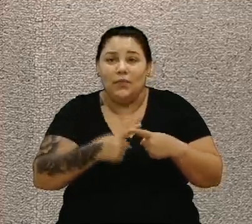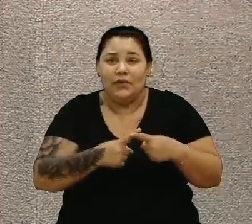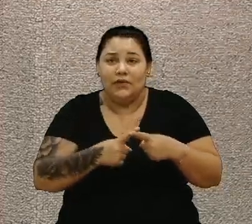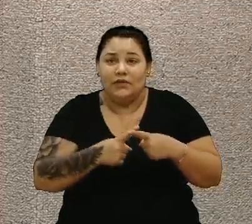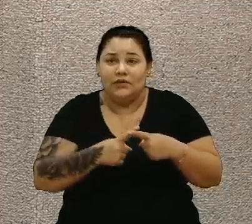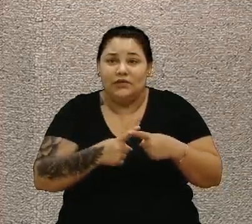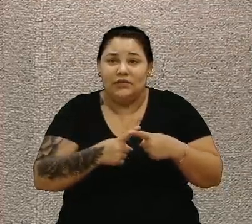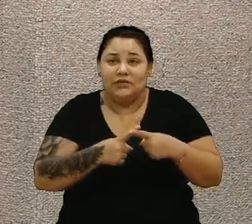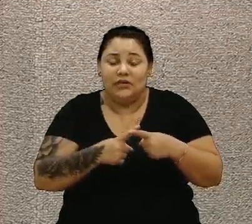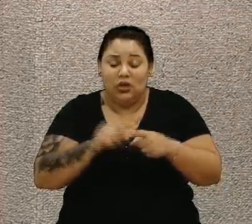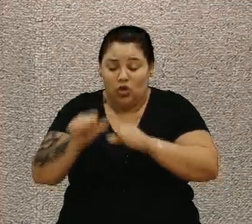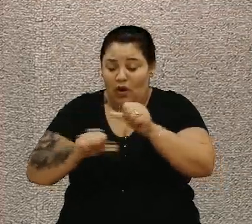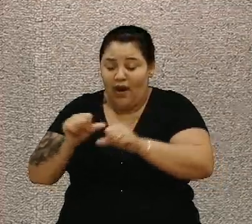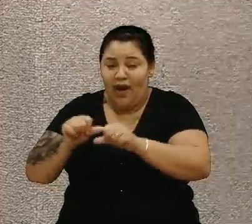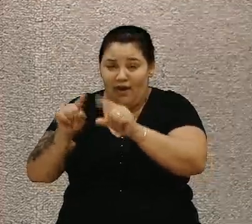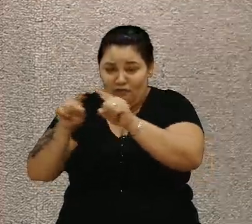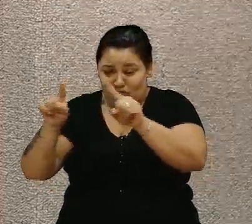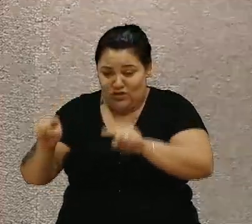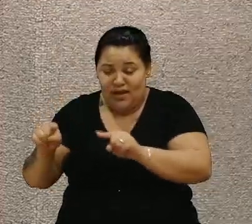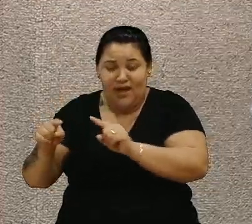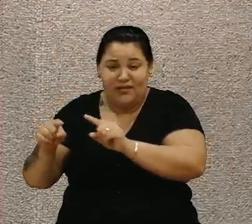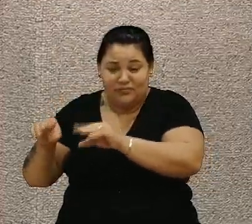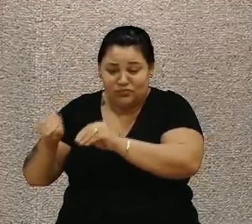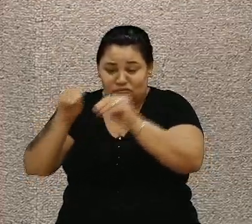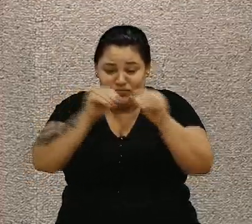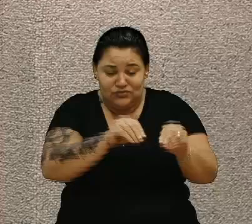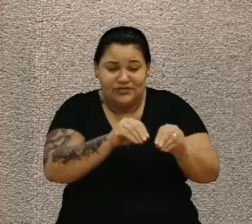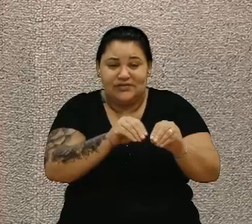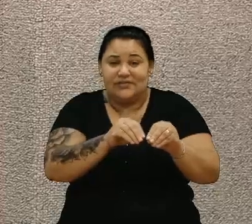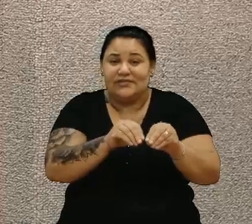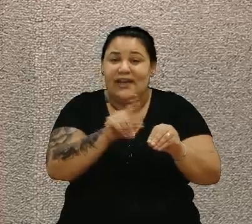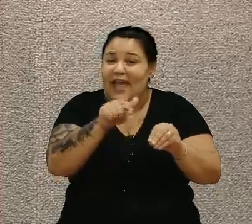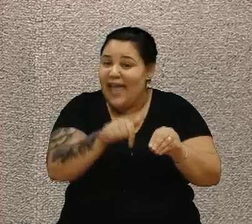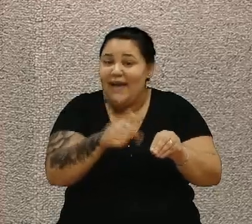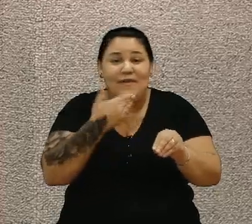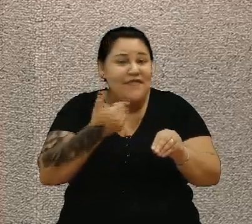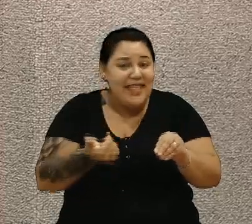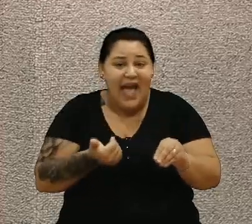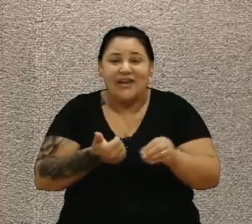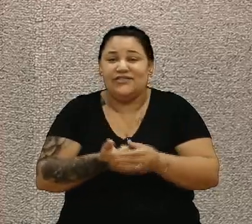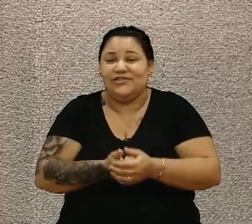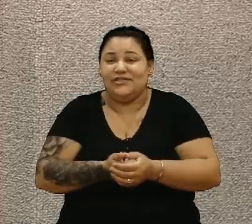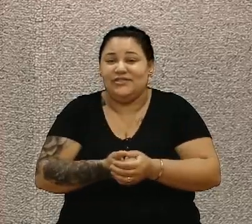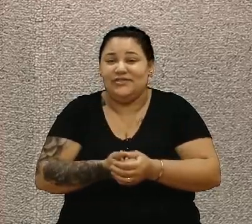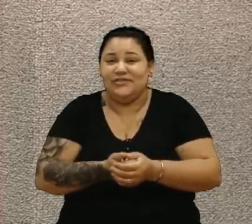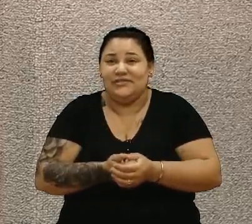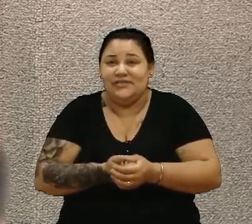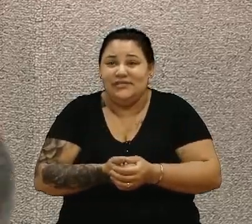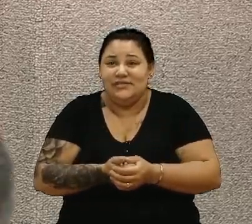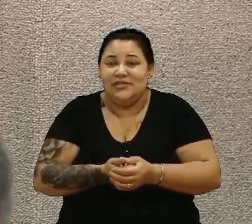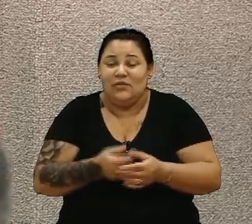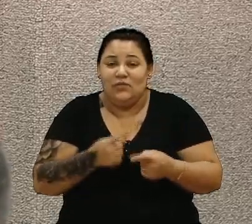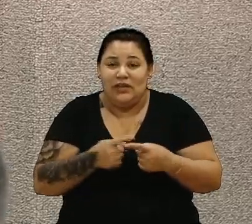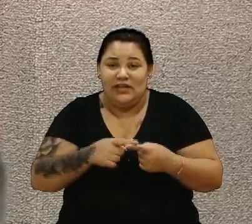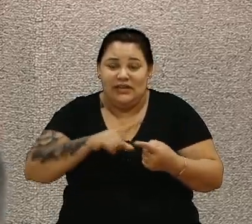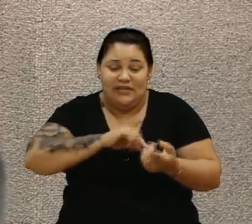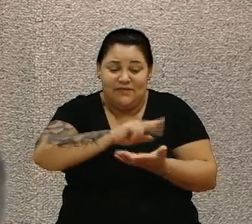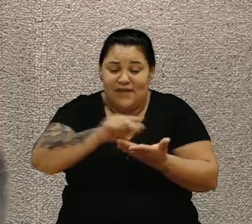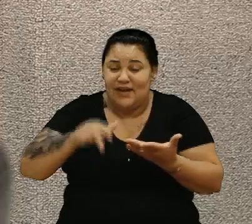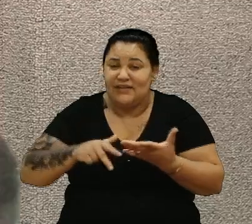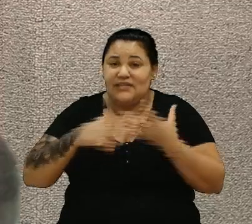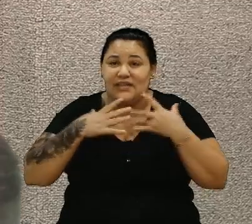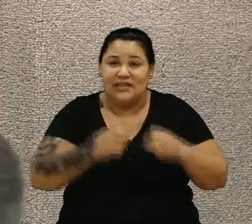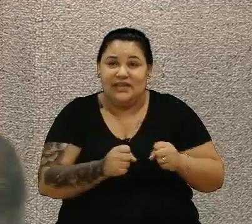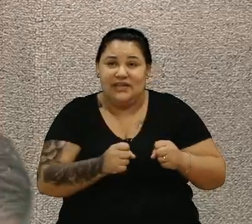de servidores para lá é um jogo de ganha-ganha. Na medida que tu tem várias secretarias lá, o mercado público passa